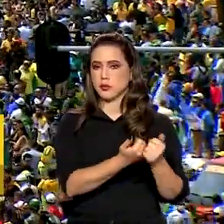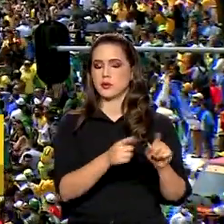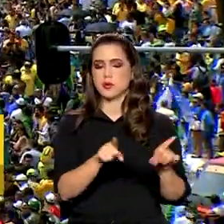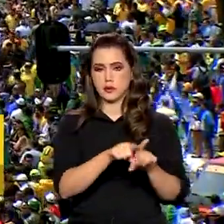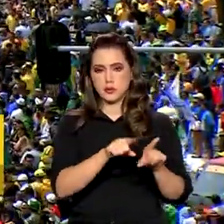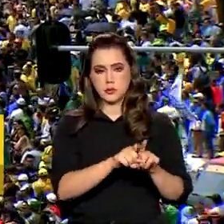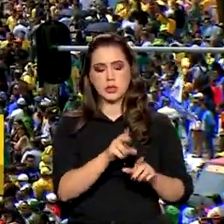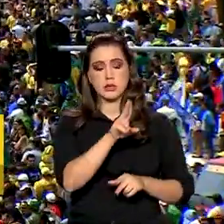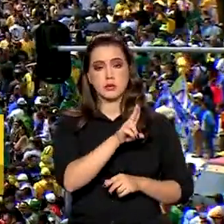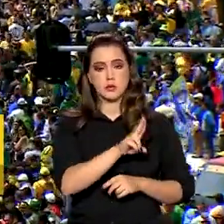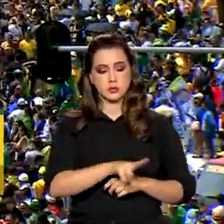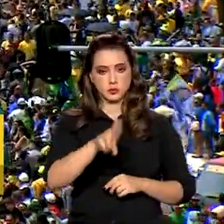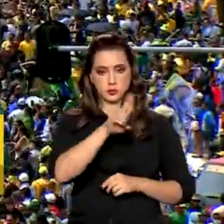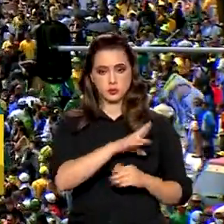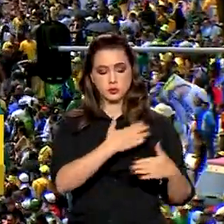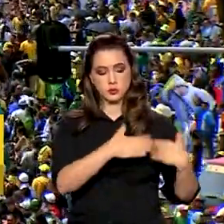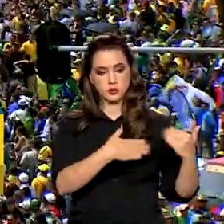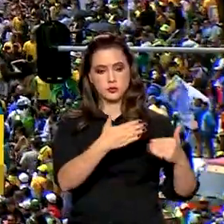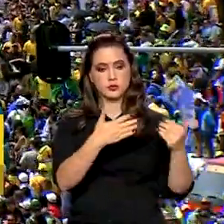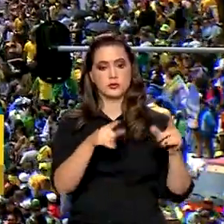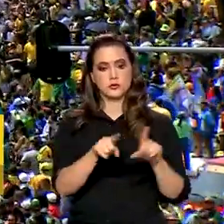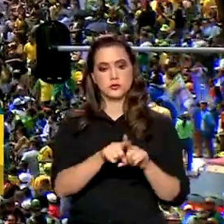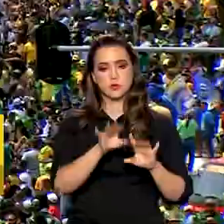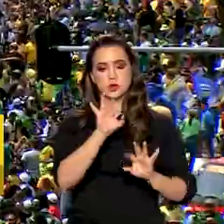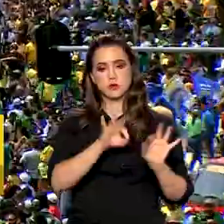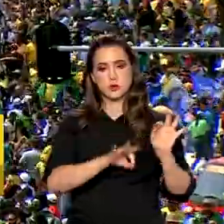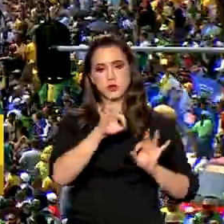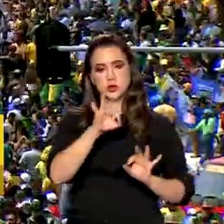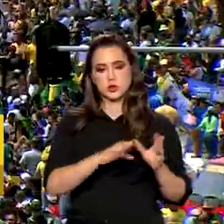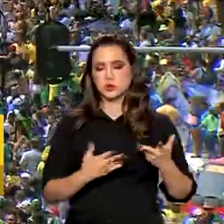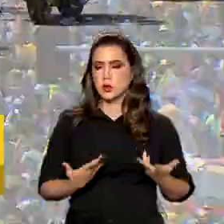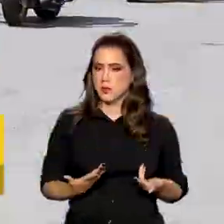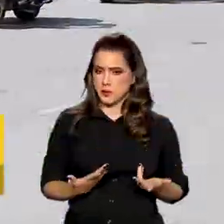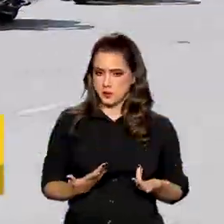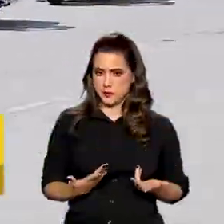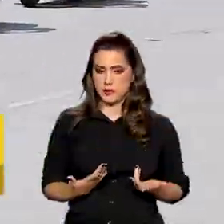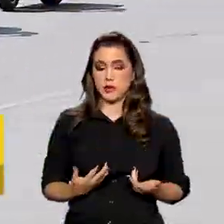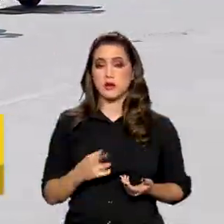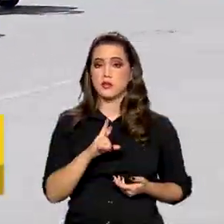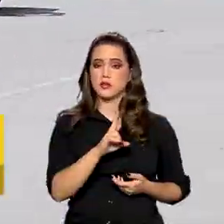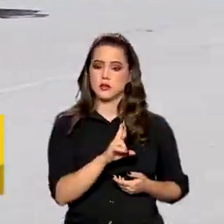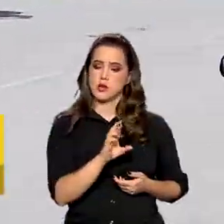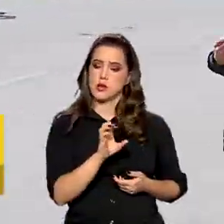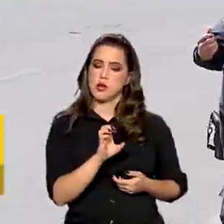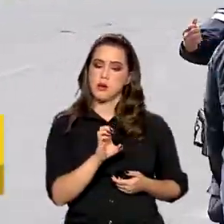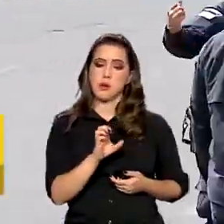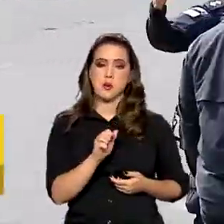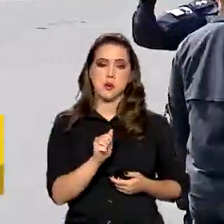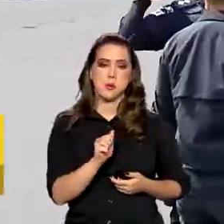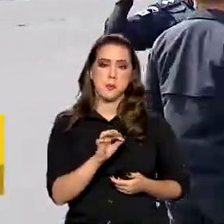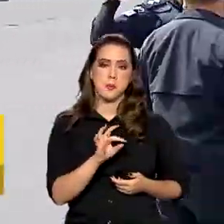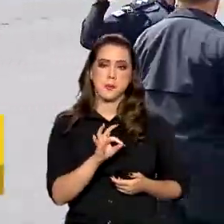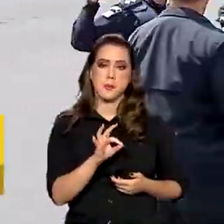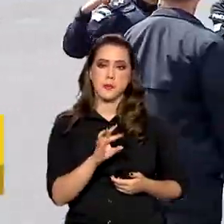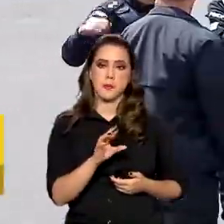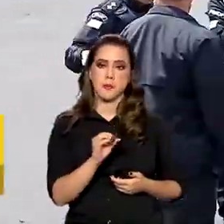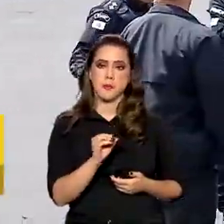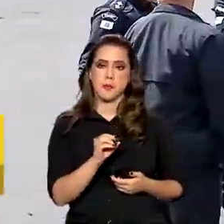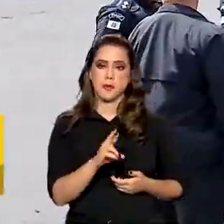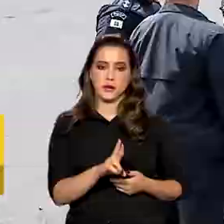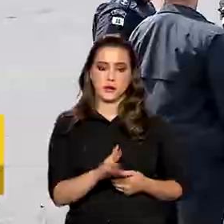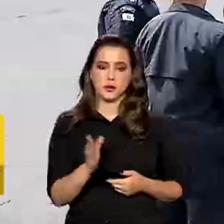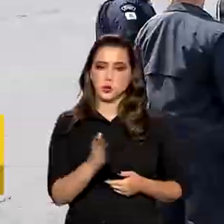com a produção, o desenvolvimento de um projeto, né, de um reator nuclear que vai fazer parte do